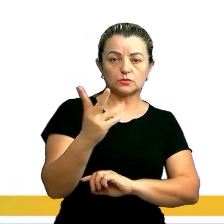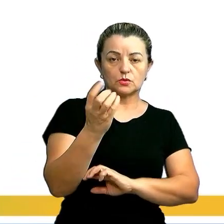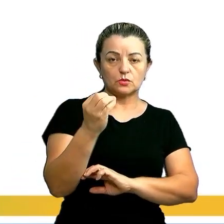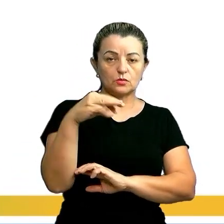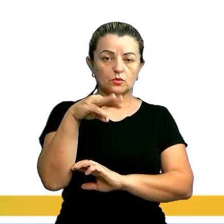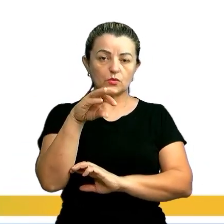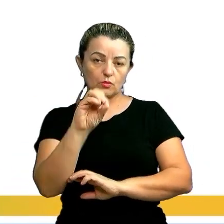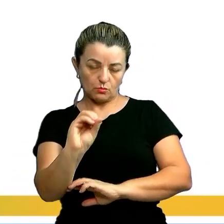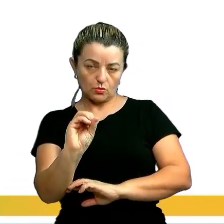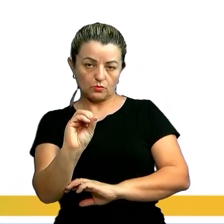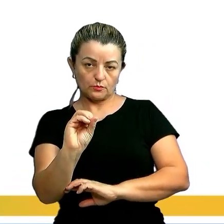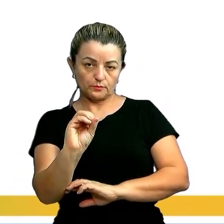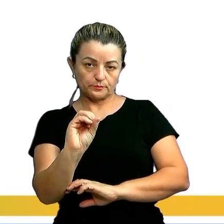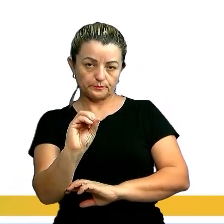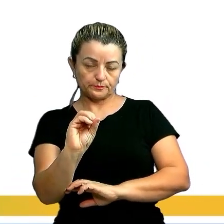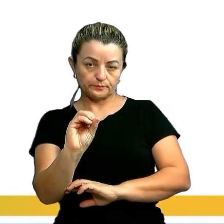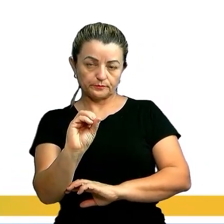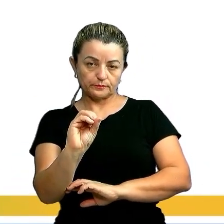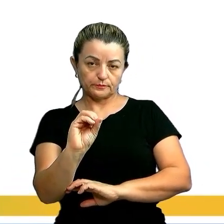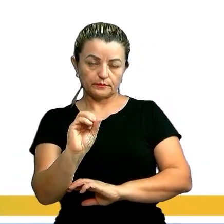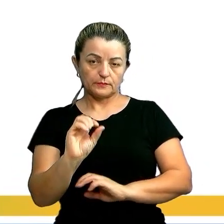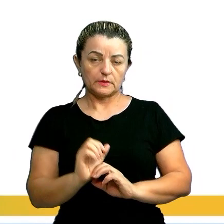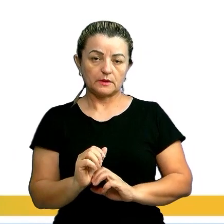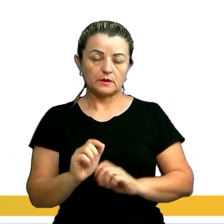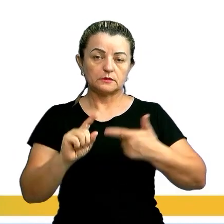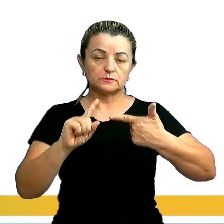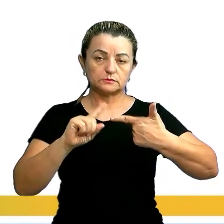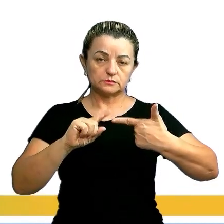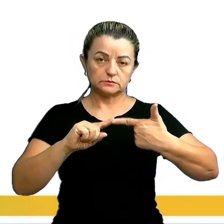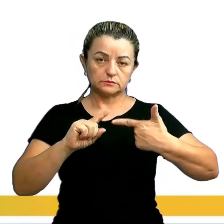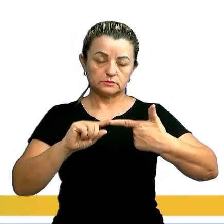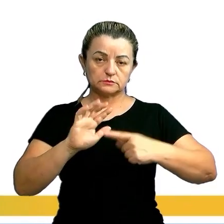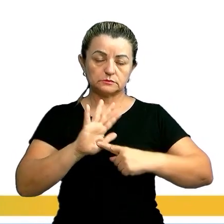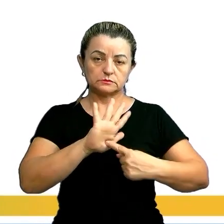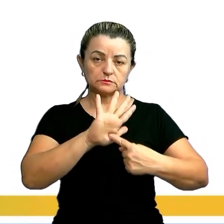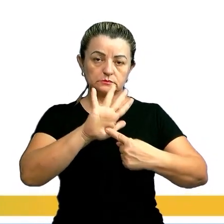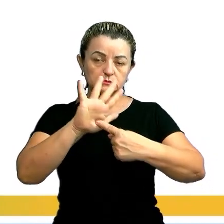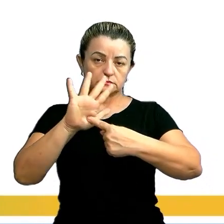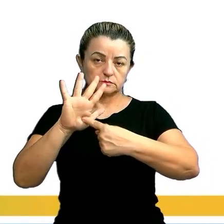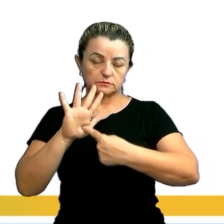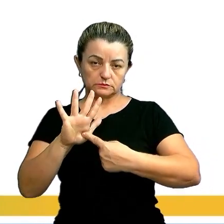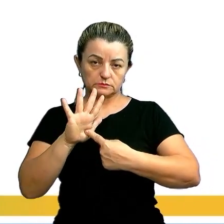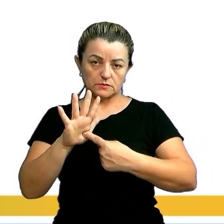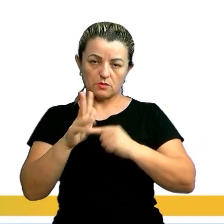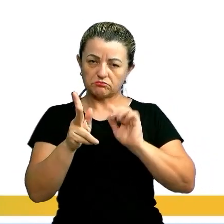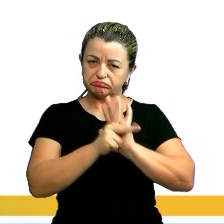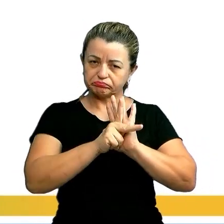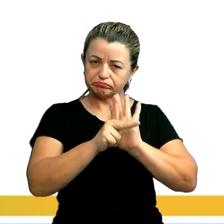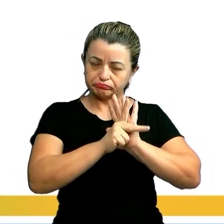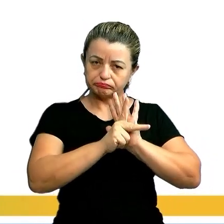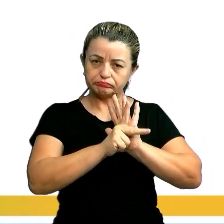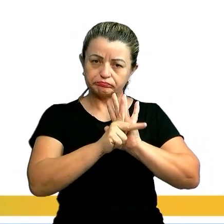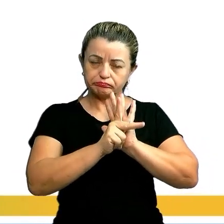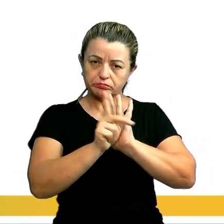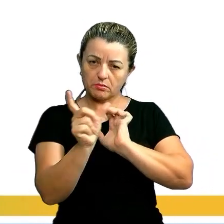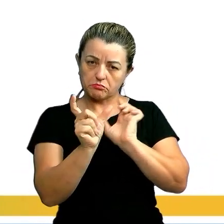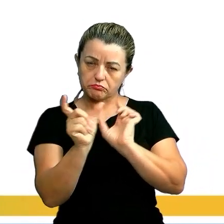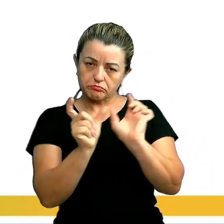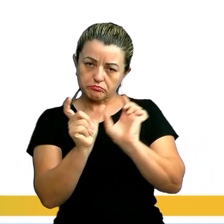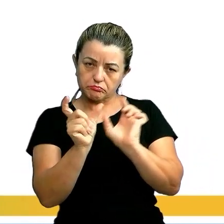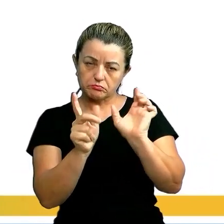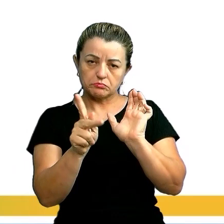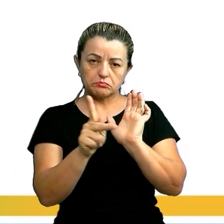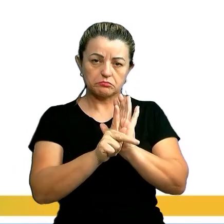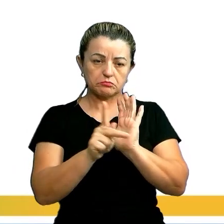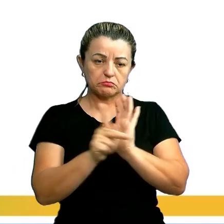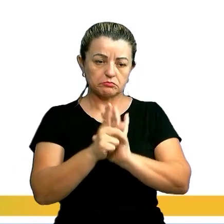é Homo. E a segunda palavra vai indicar algo específico, uma palavra específica. Quando vocês veem